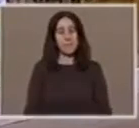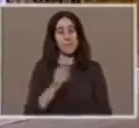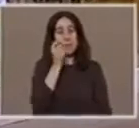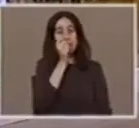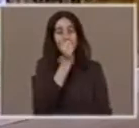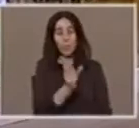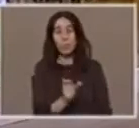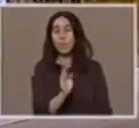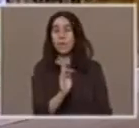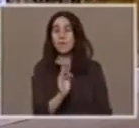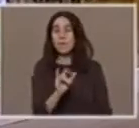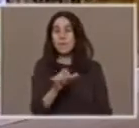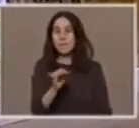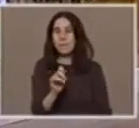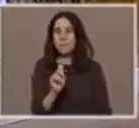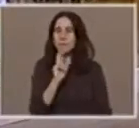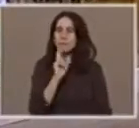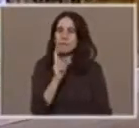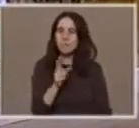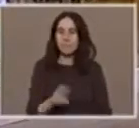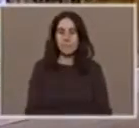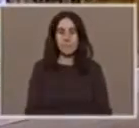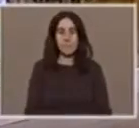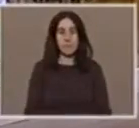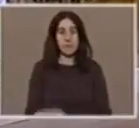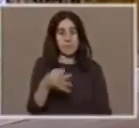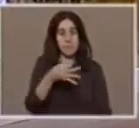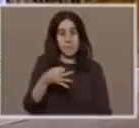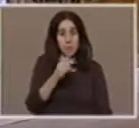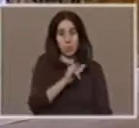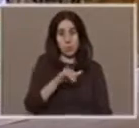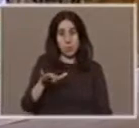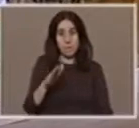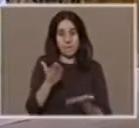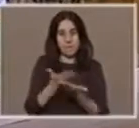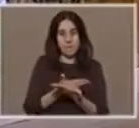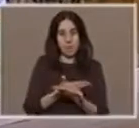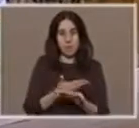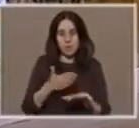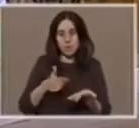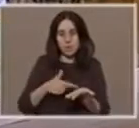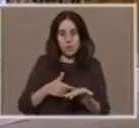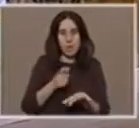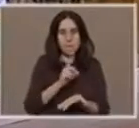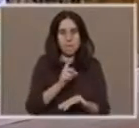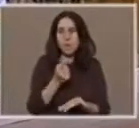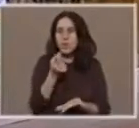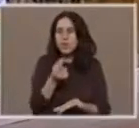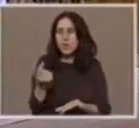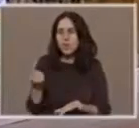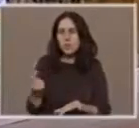Respondeu-lhe Filipe: 200 denários de pão não chegam para dar um bocadinho a cada um.